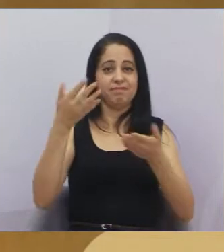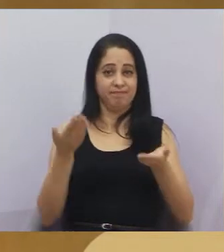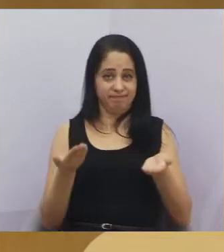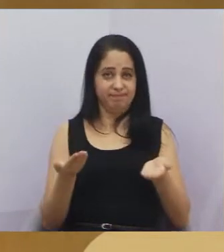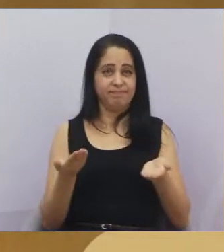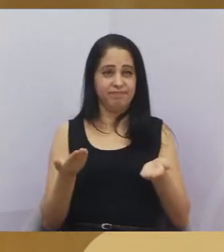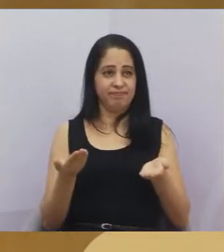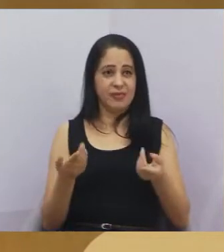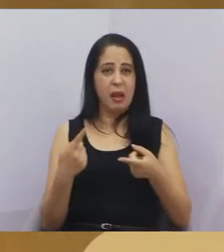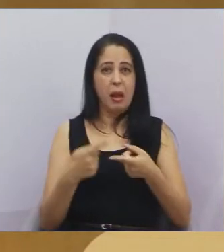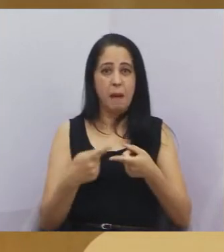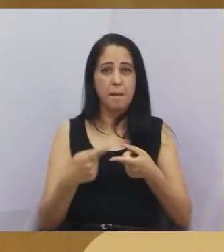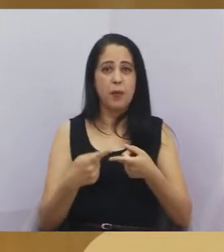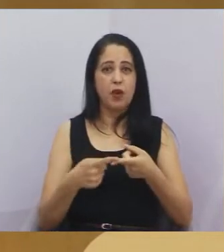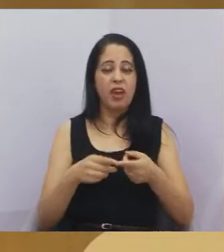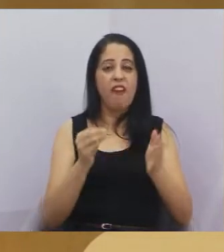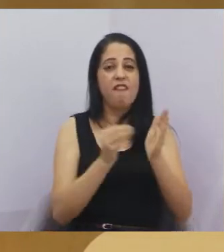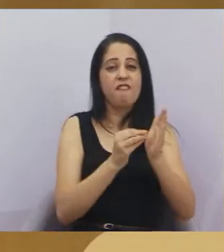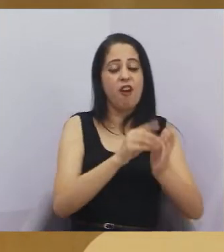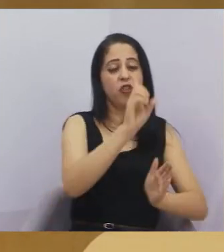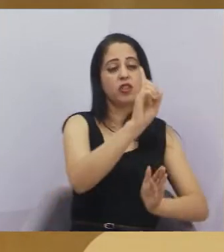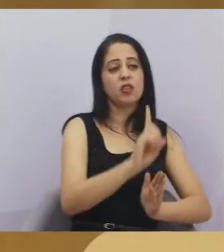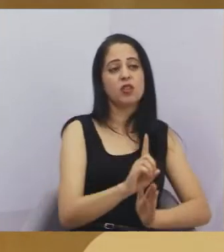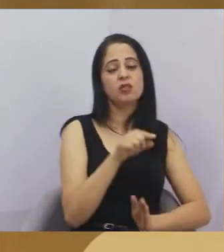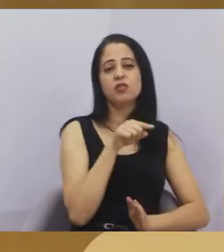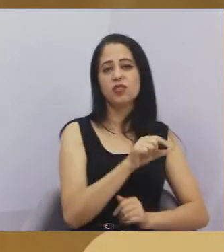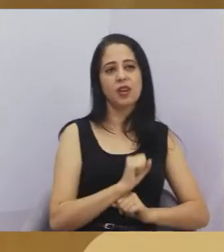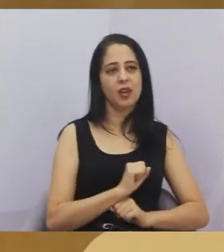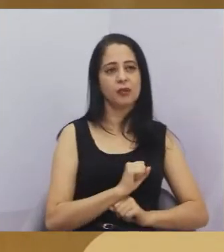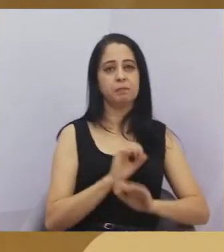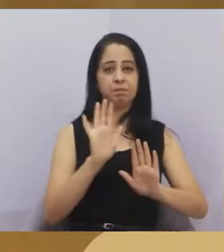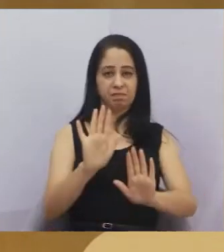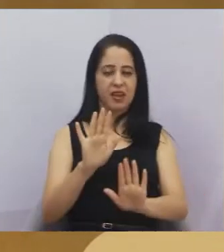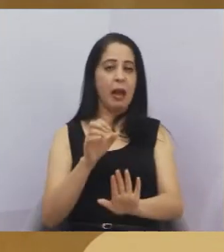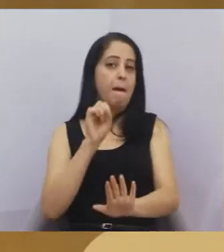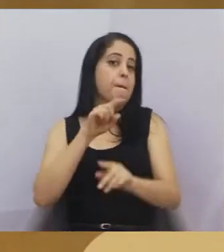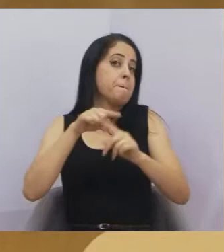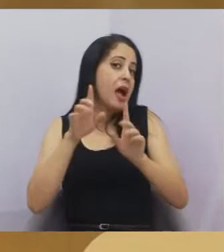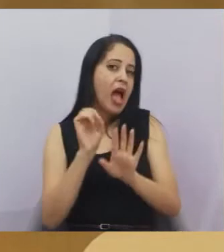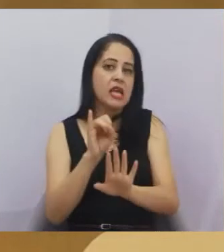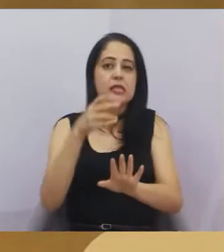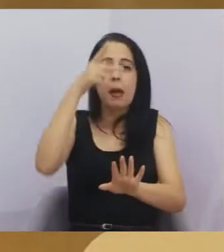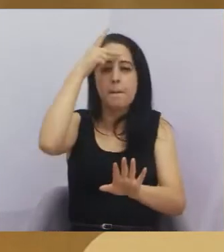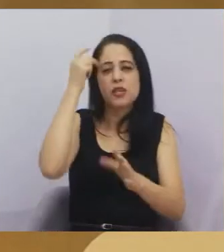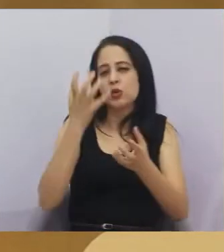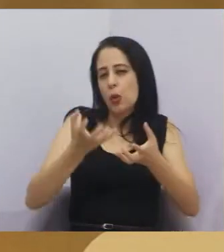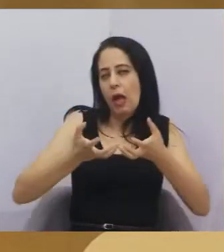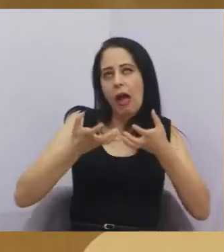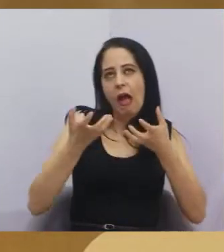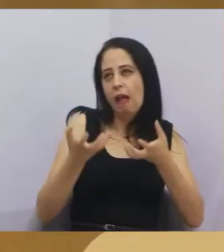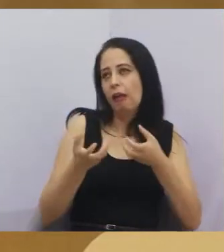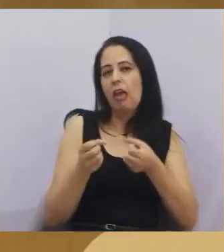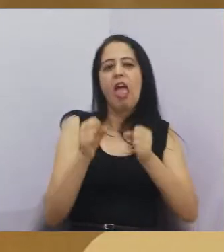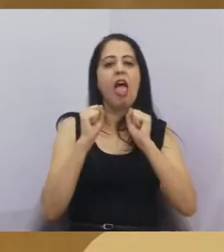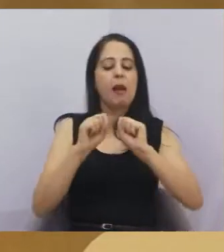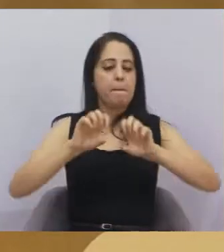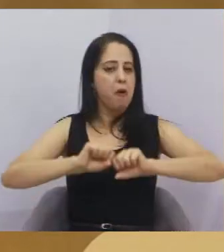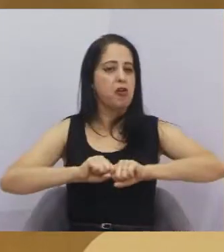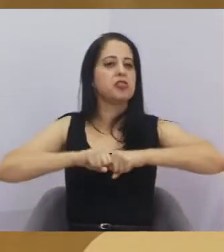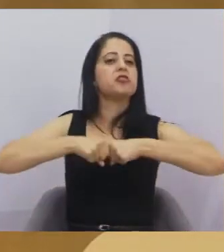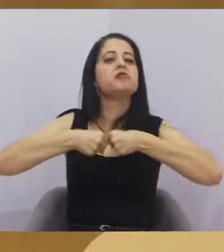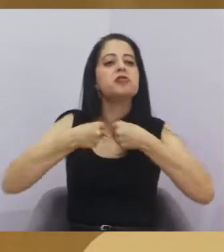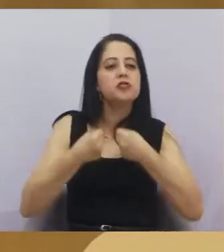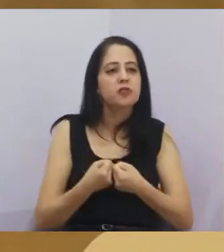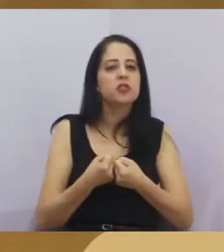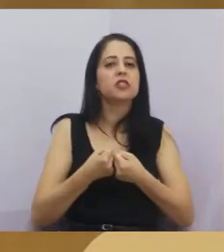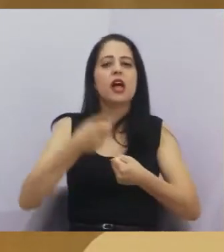tolhidas de muitos direitos. Aí se diz, não, mas se a pessoa quiser, ela por si própria, ela vai